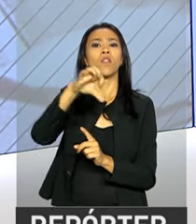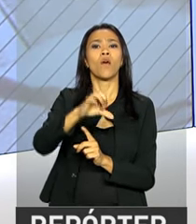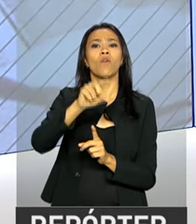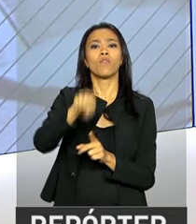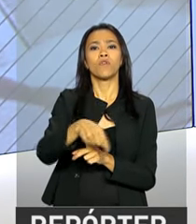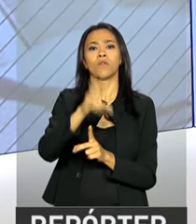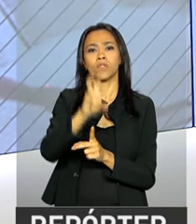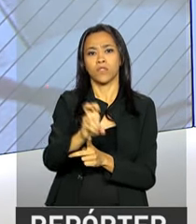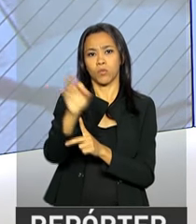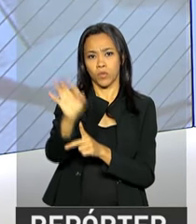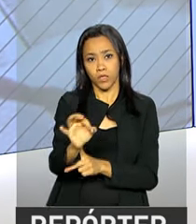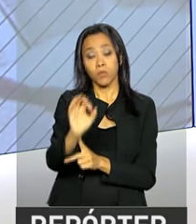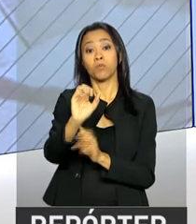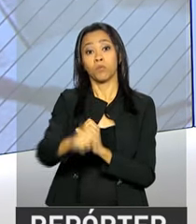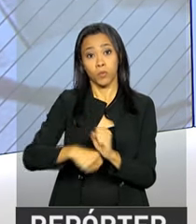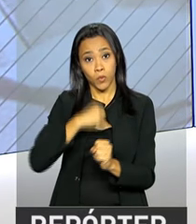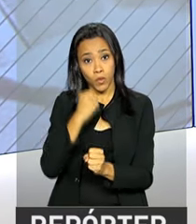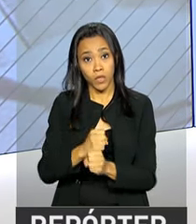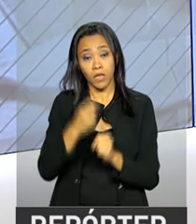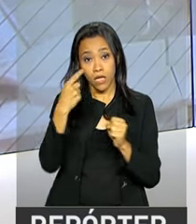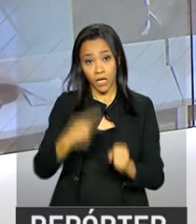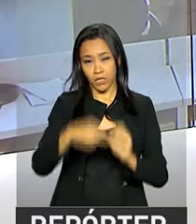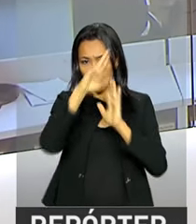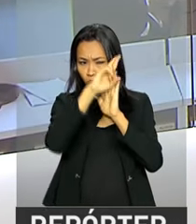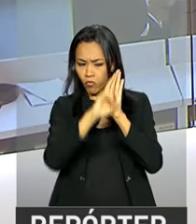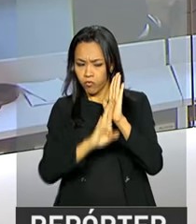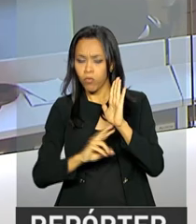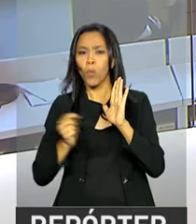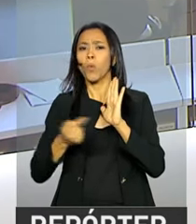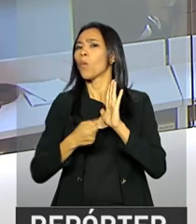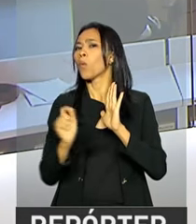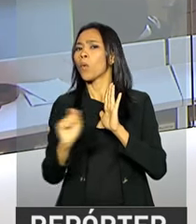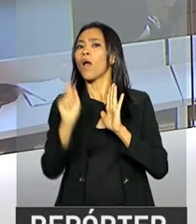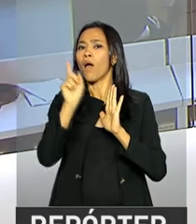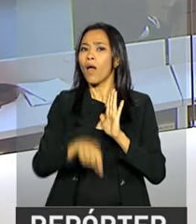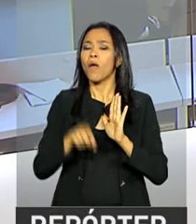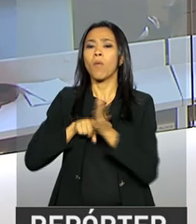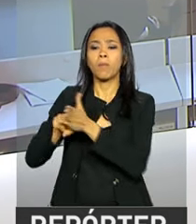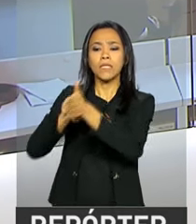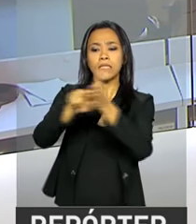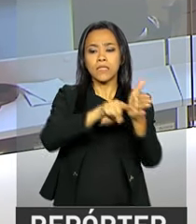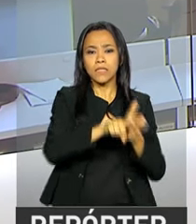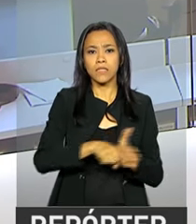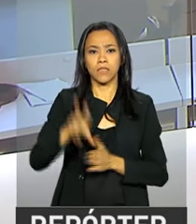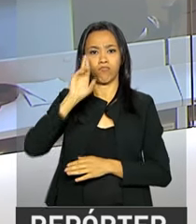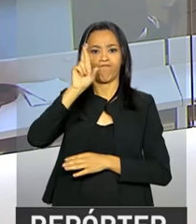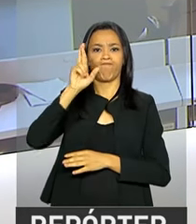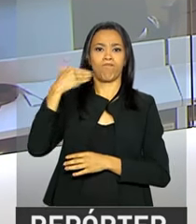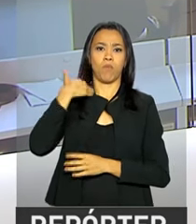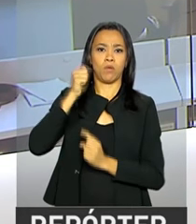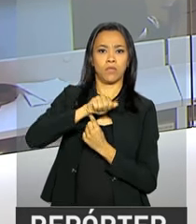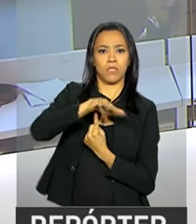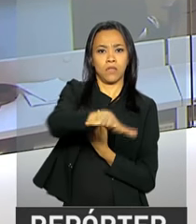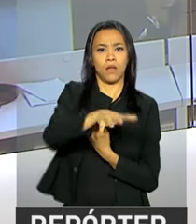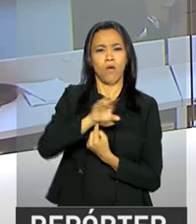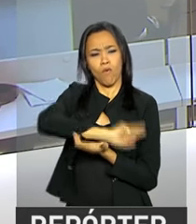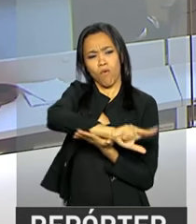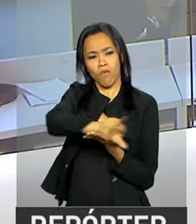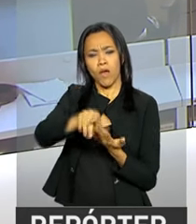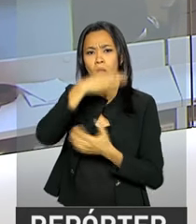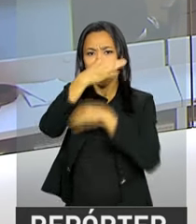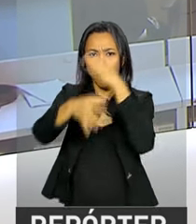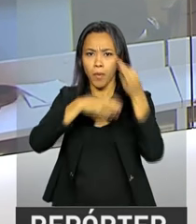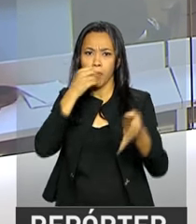9,5% ao ano. Lembrando que o boletim Fox é uma pesquisa feita toda semana pelo Banco Central com mais de 100